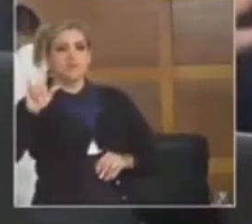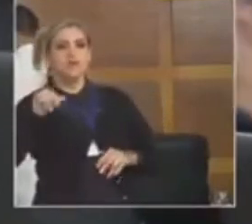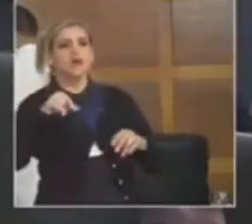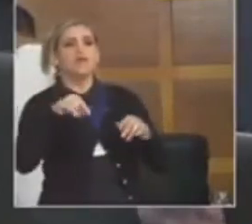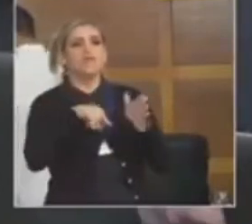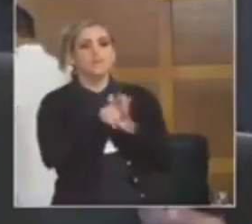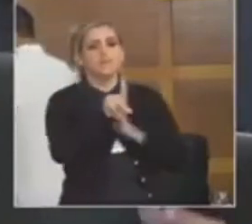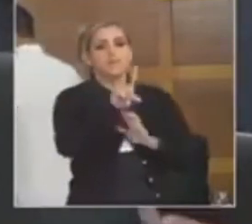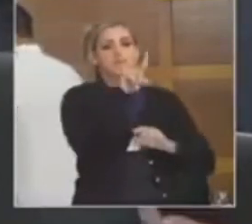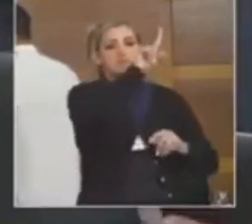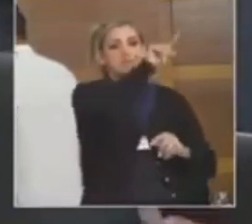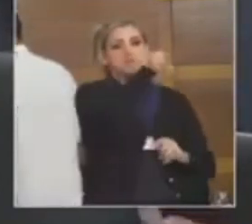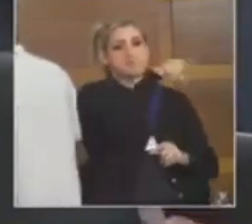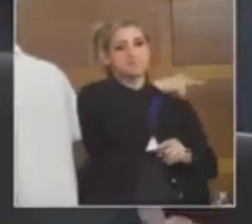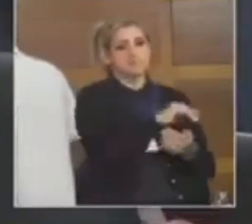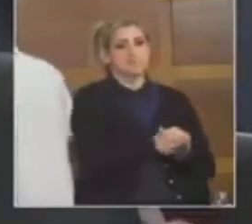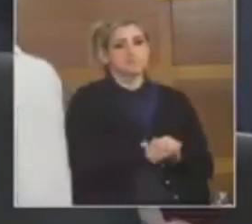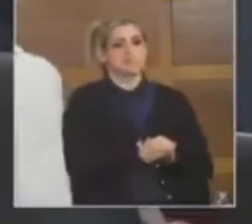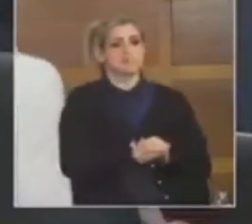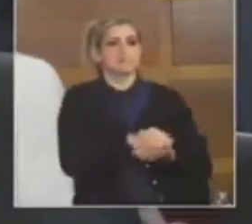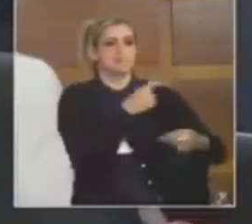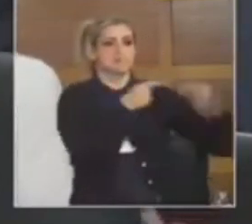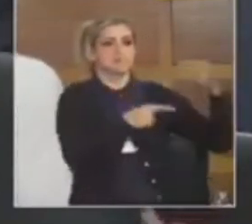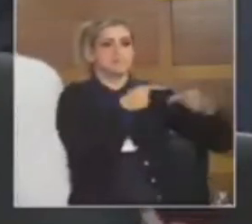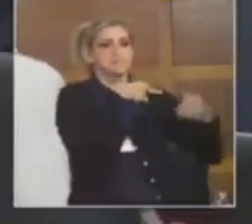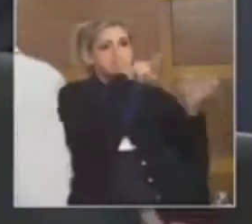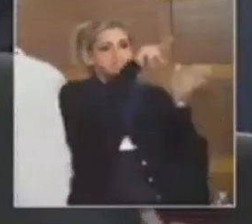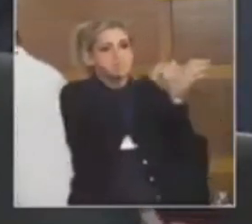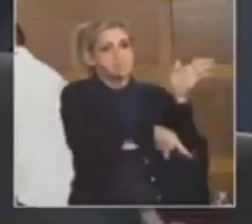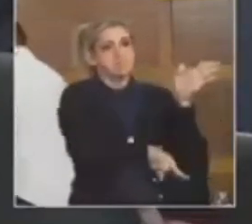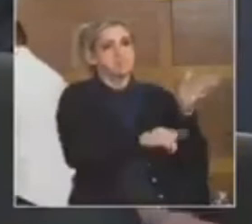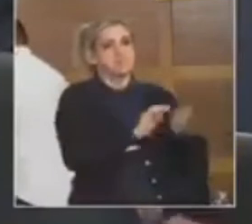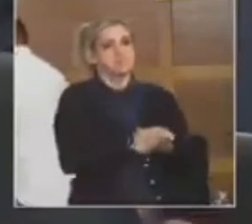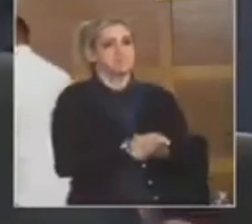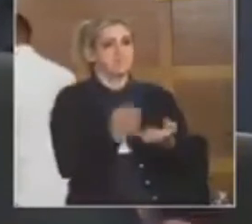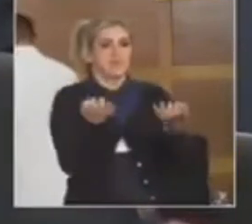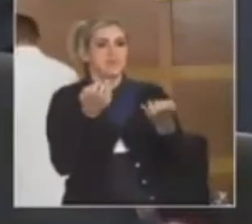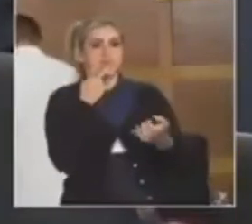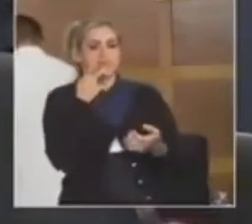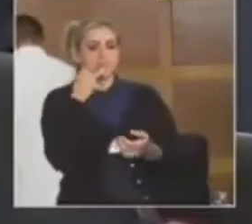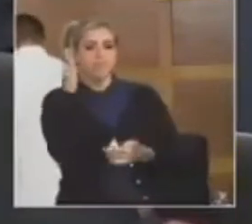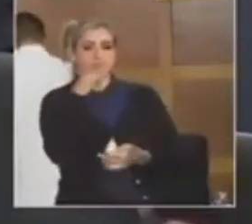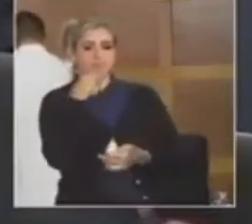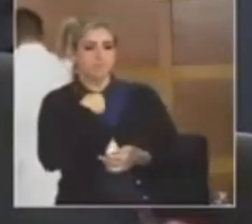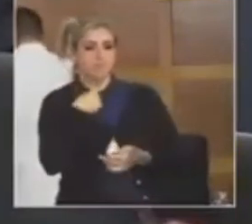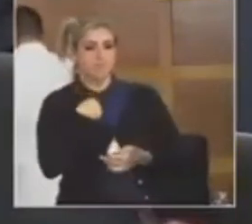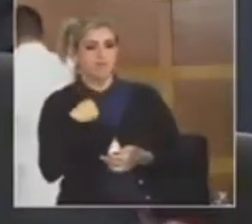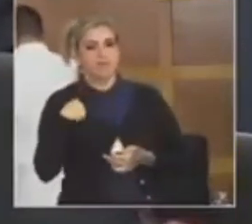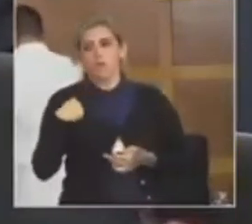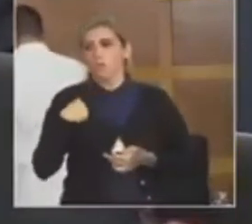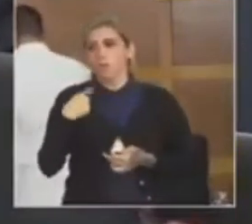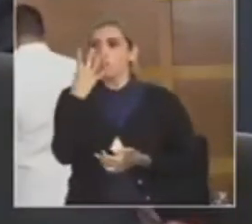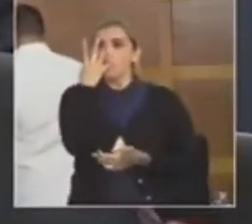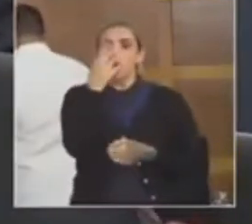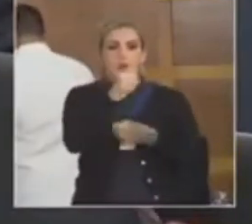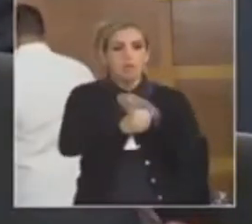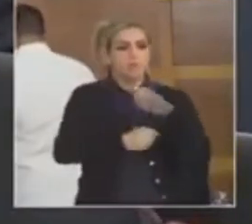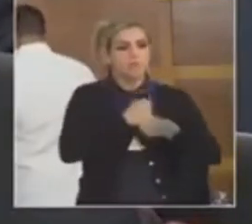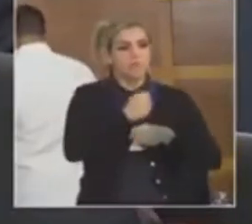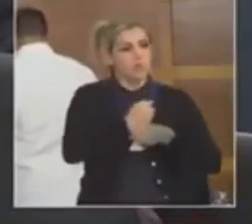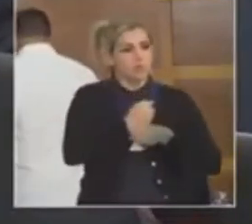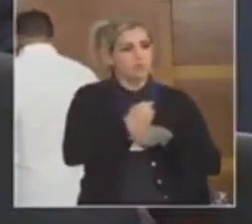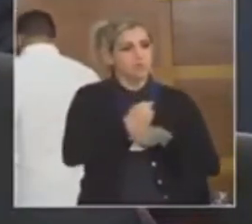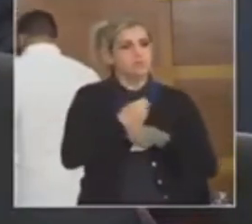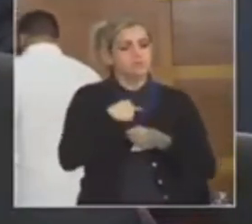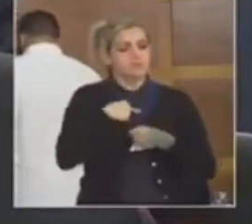porque isso a ir é a política de baixa amigo quer falar mal de mim eu estou no mandato hoje por quatro anos se Deus